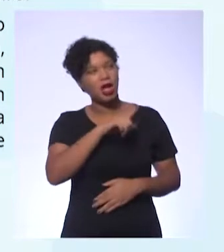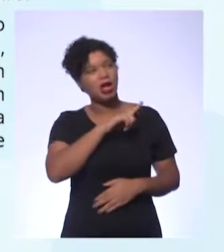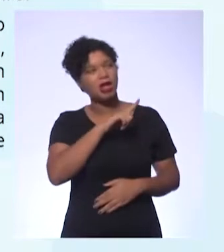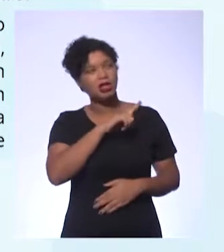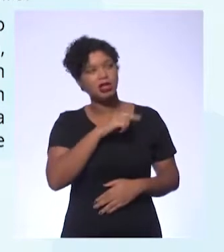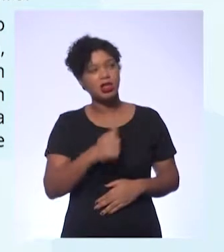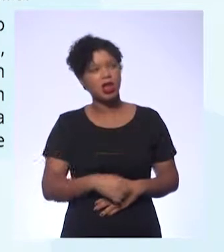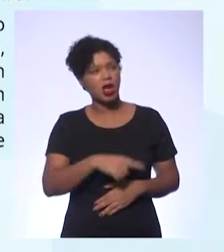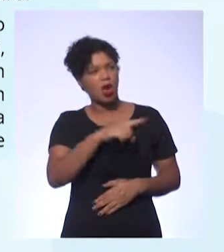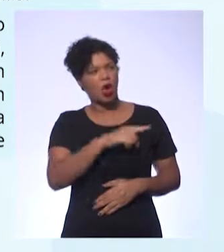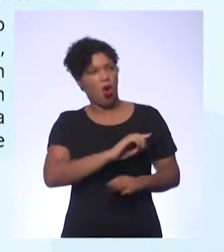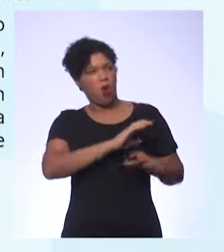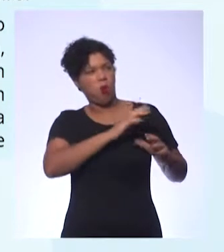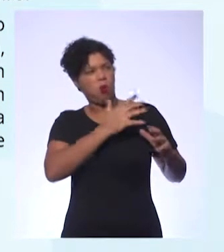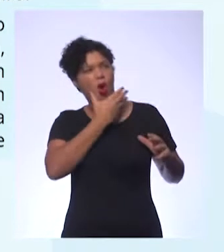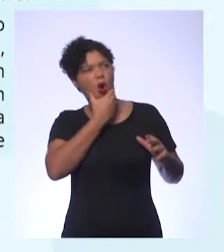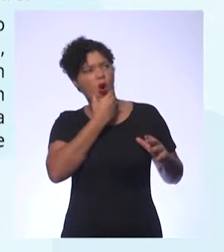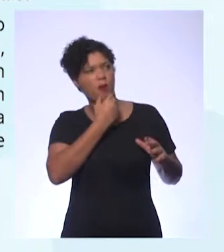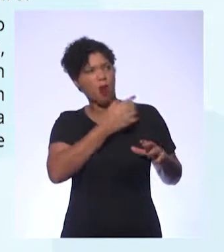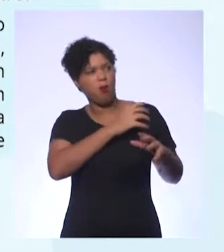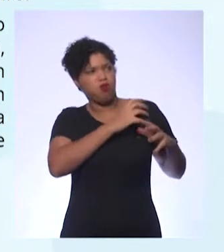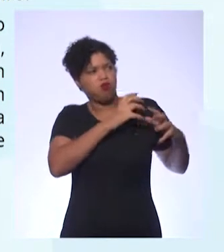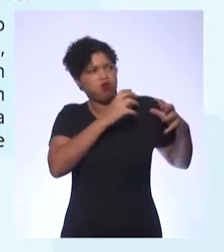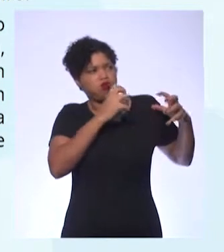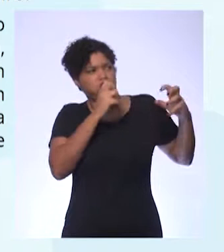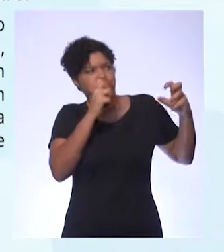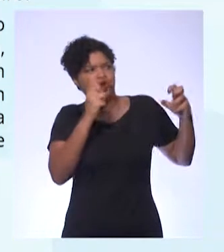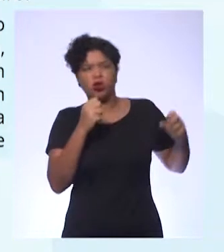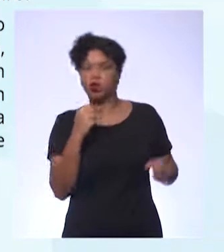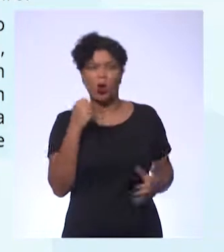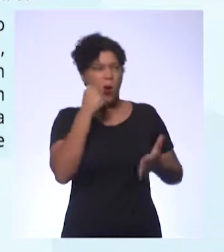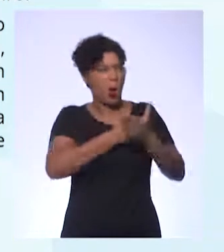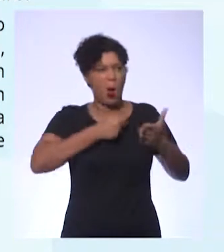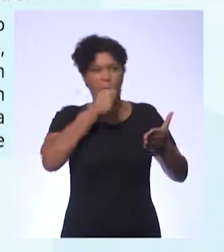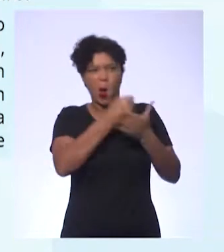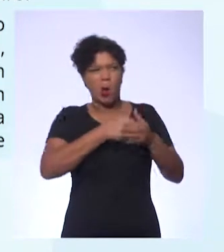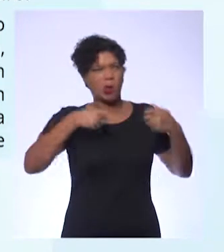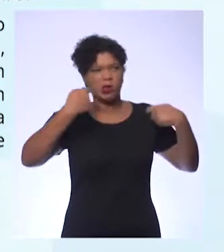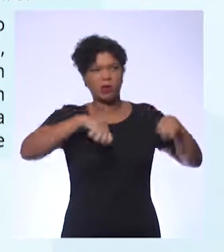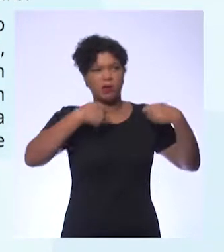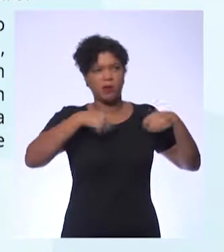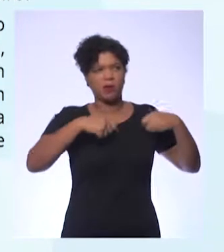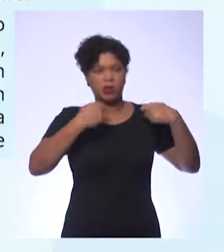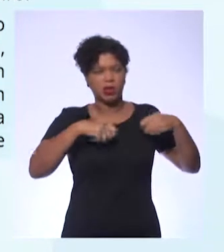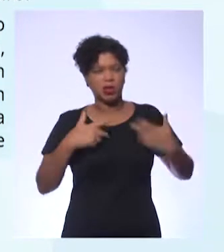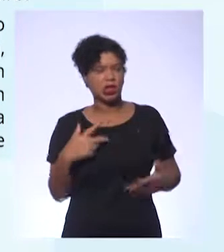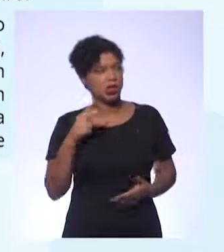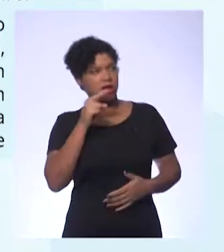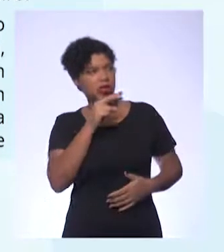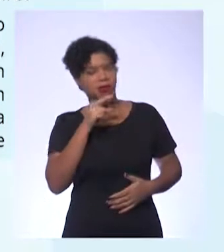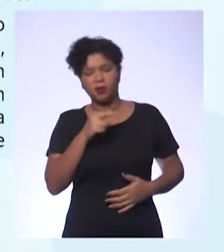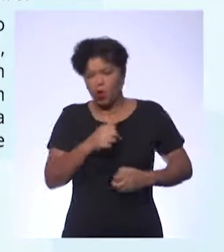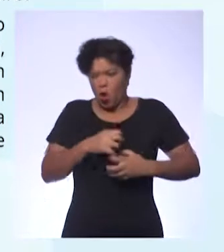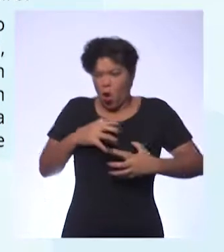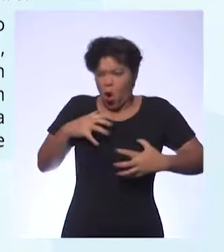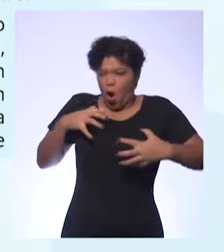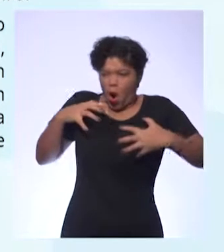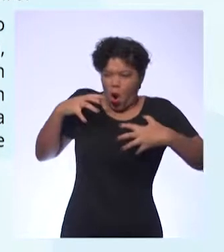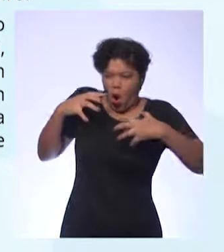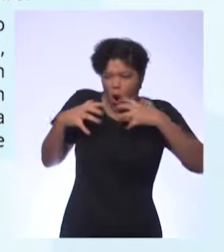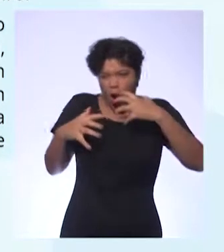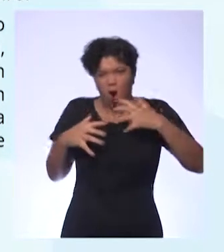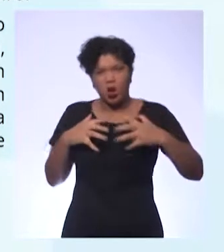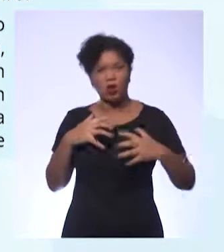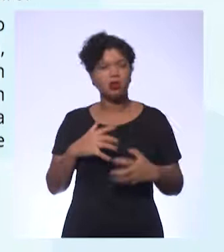mais desaforados gigantes com quem penso fazer batalha e tirar-lhes a todos a vida, e com